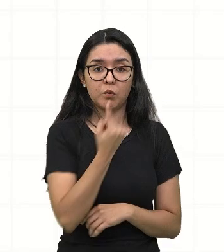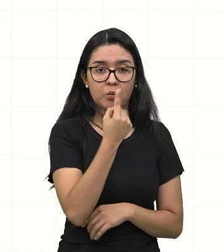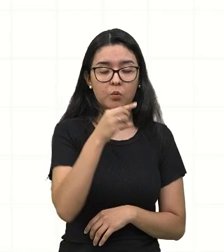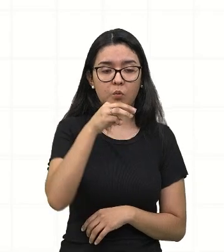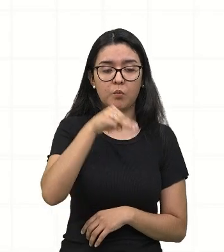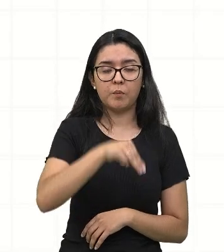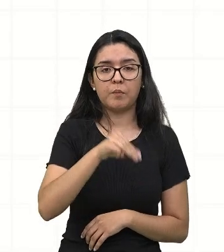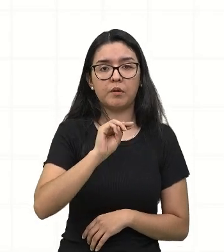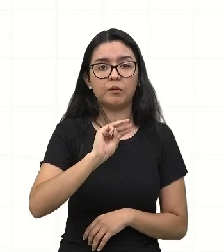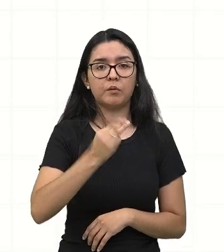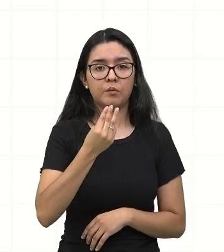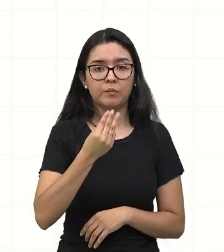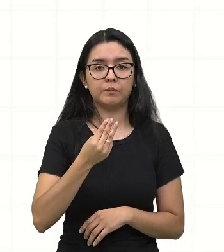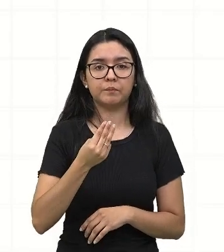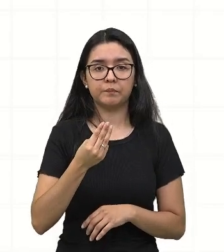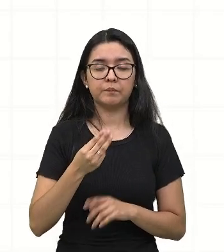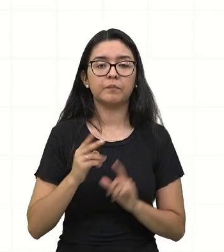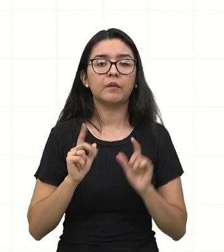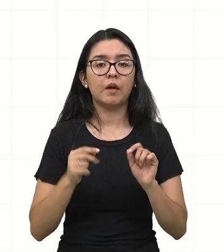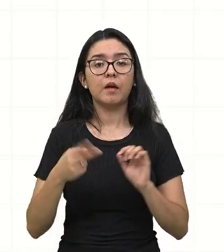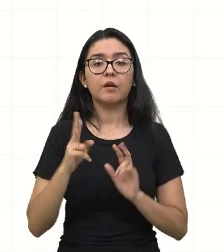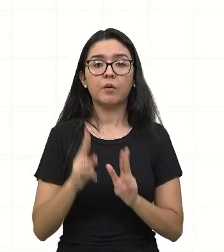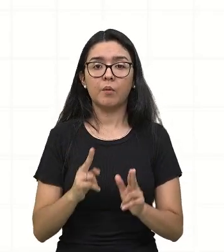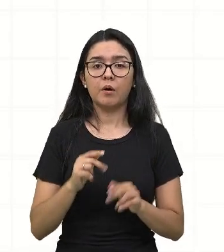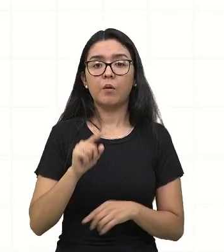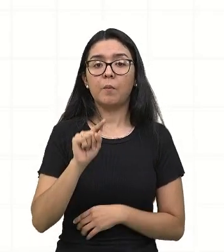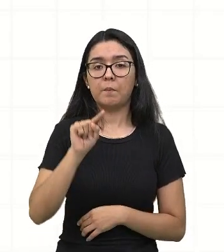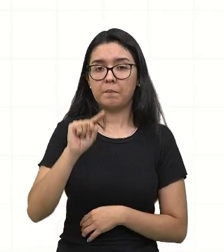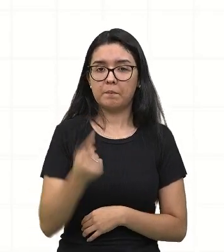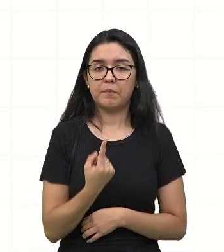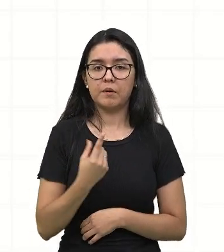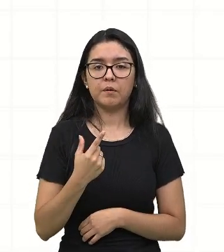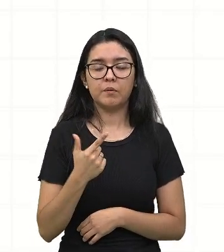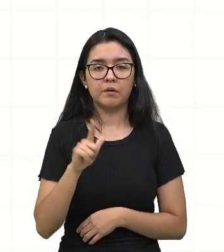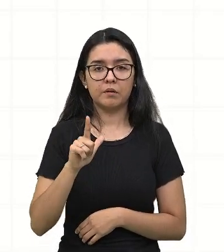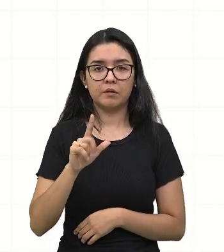metro cúbico equivale a 1000